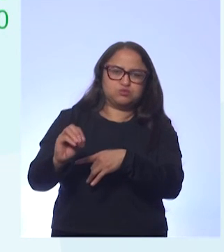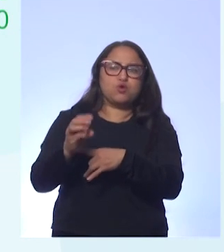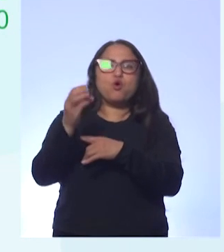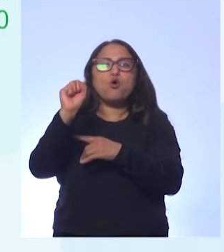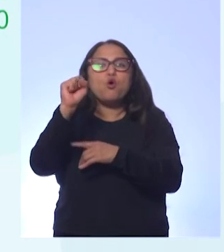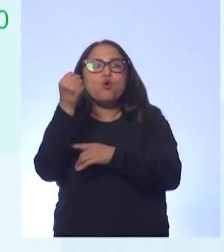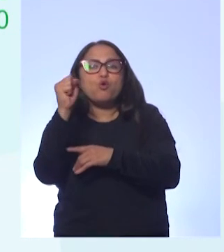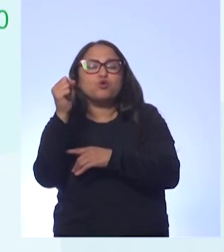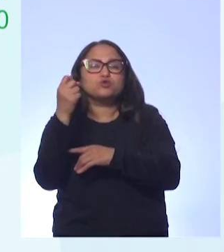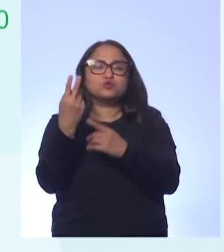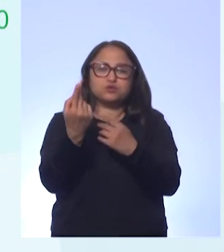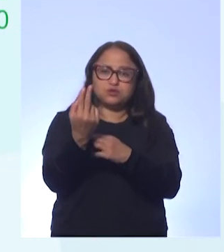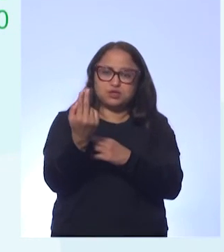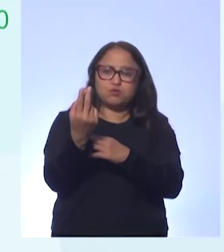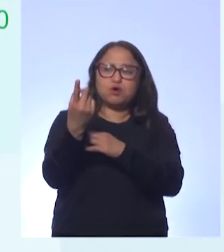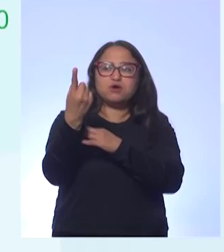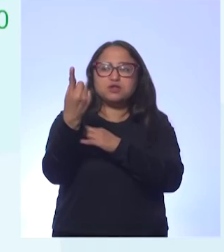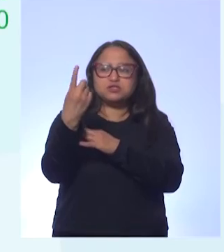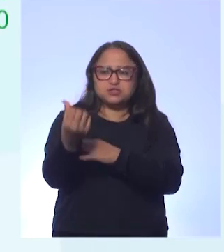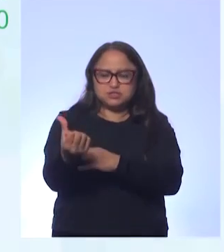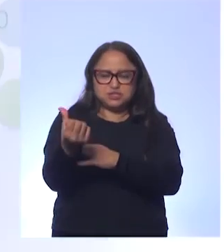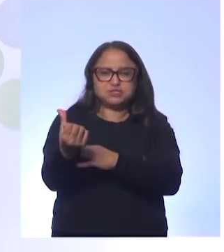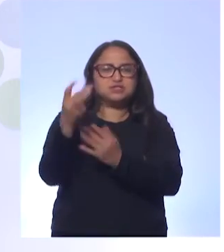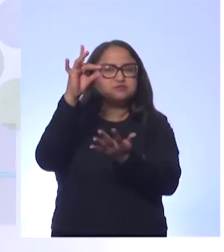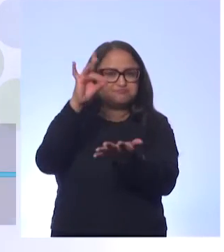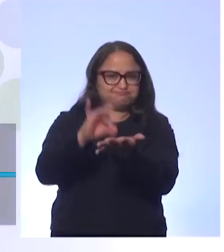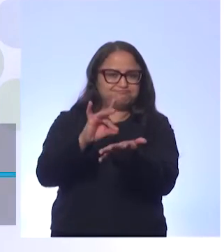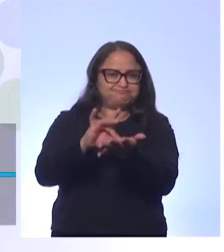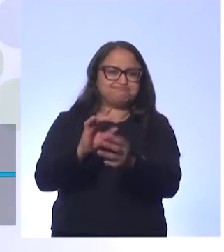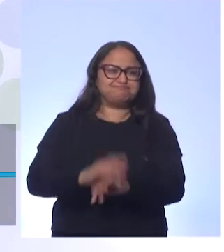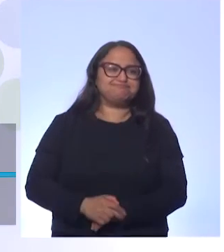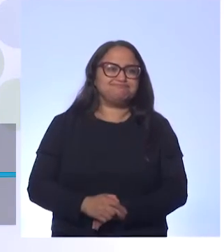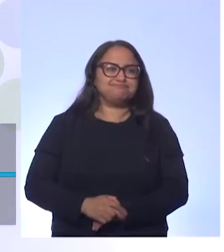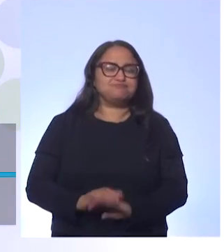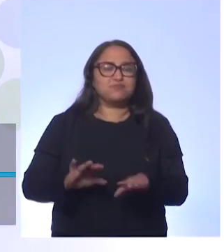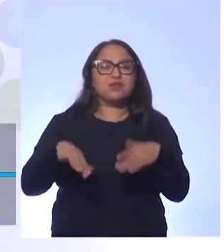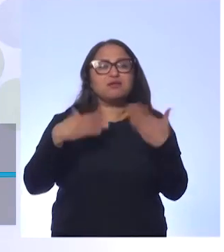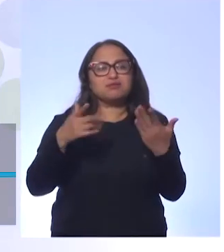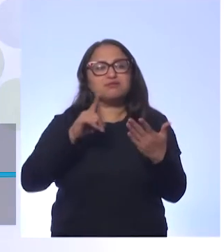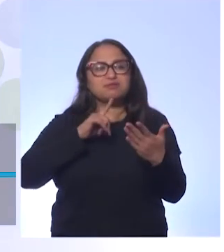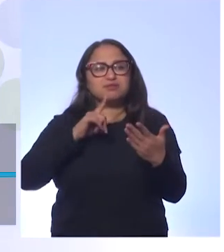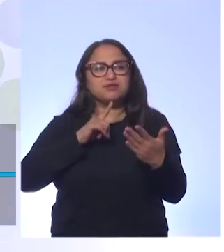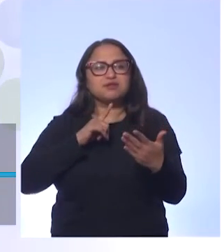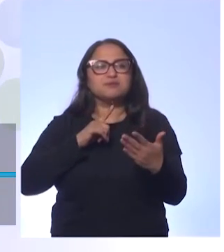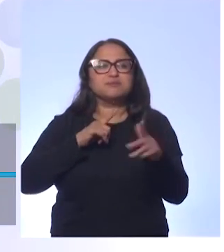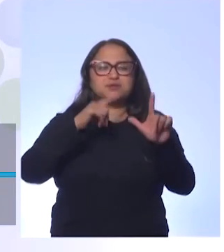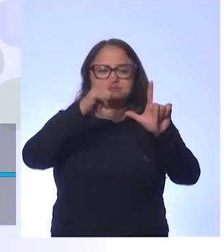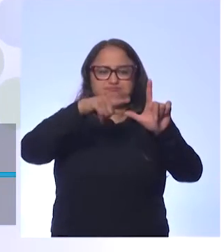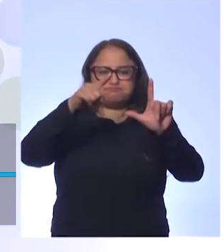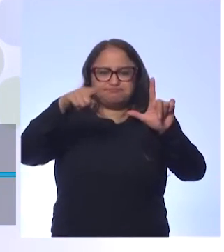é a mesma coisa que 16 quilômetros na vida real. Então, aí uma aplicação para escalas